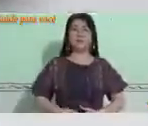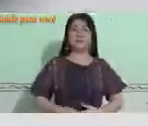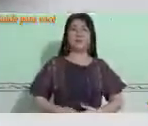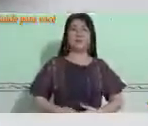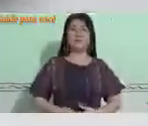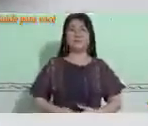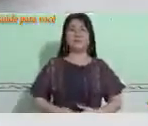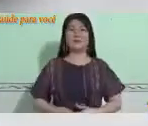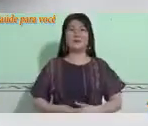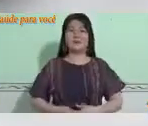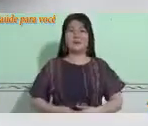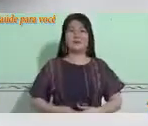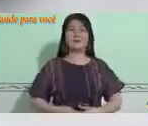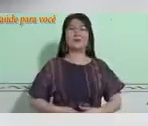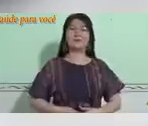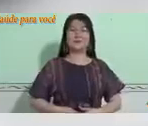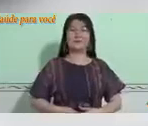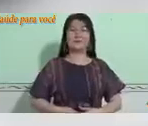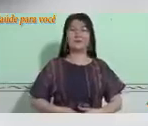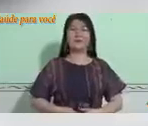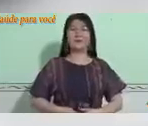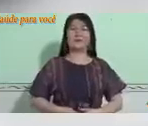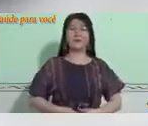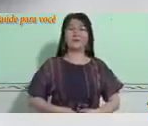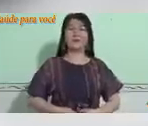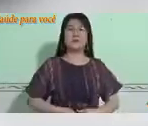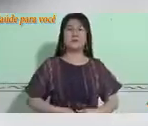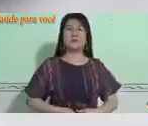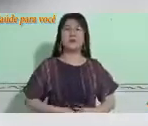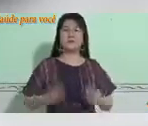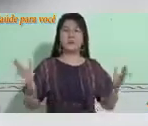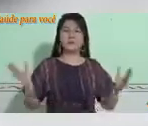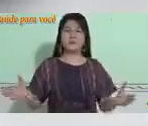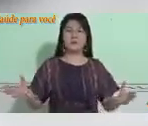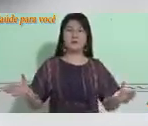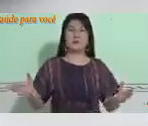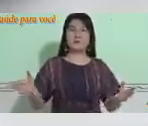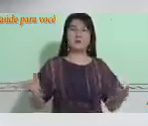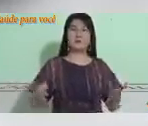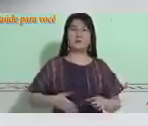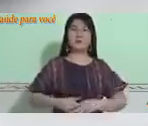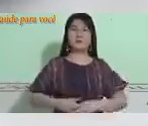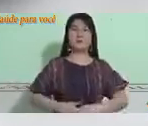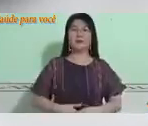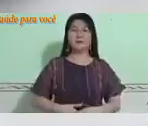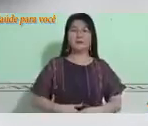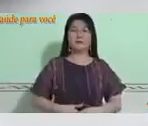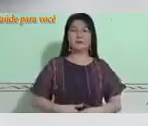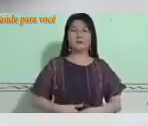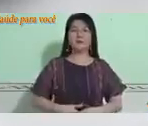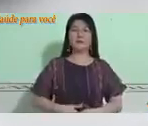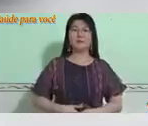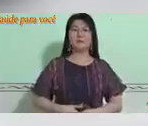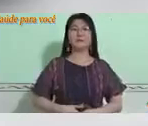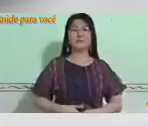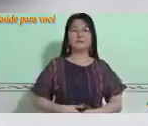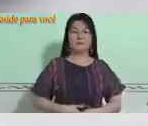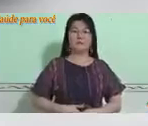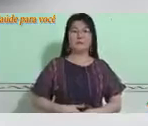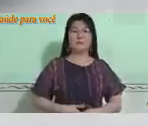Pode ser indicada em caso de câncer de tireoide do tipo papilífero ou folicular, e geralmente não há necessidade